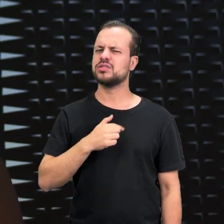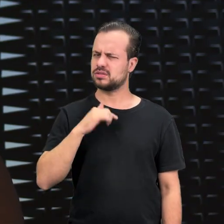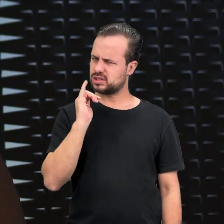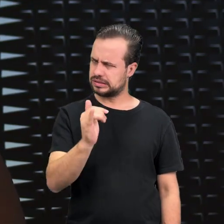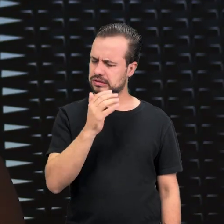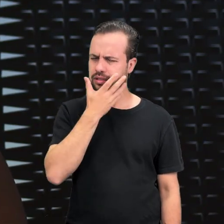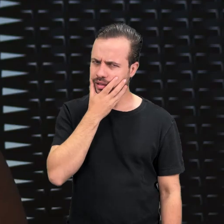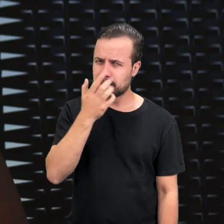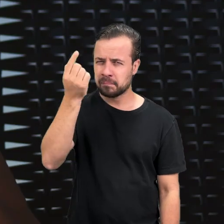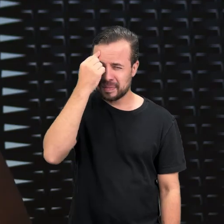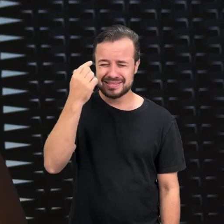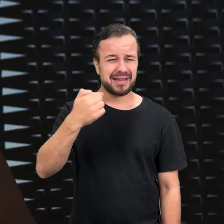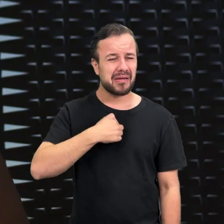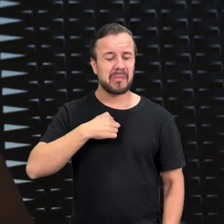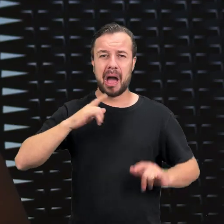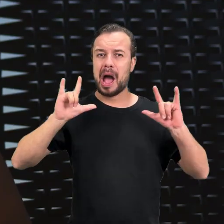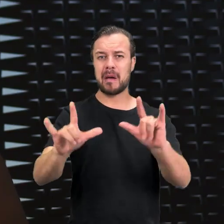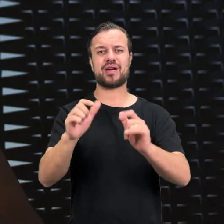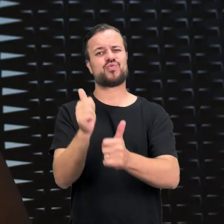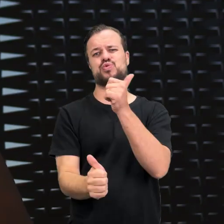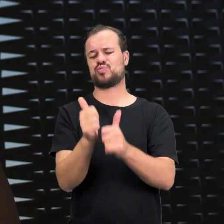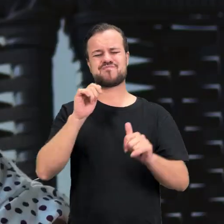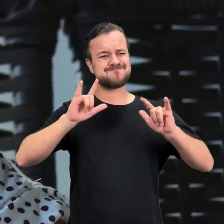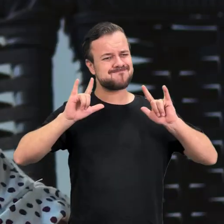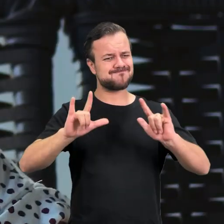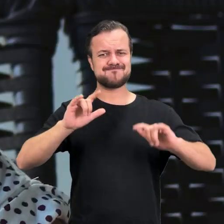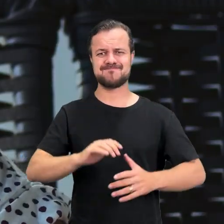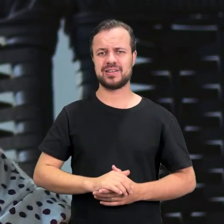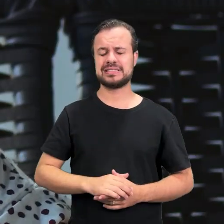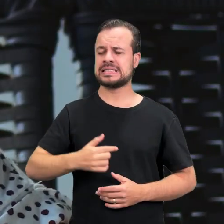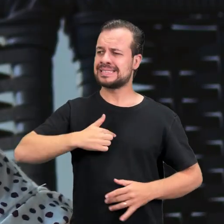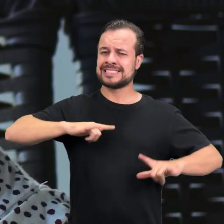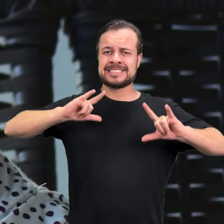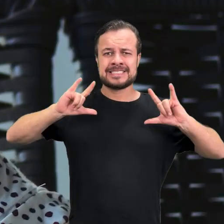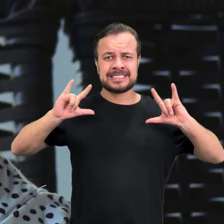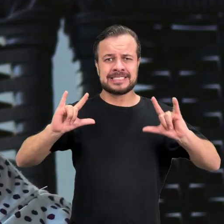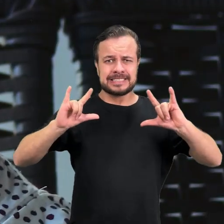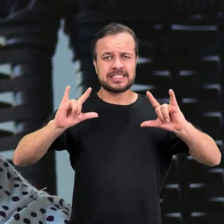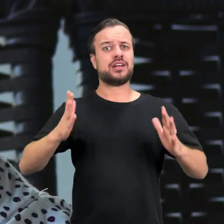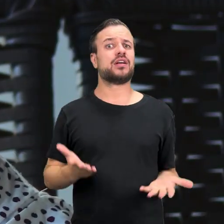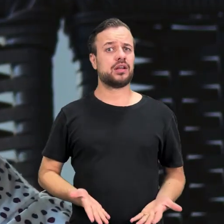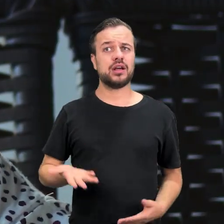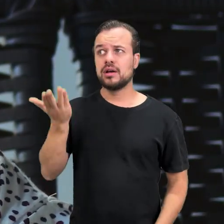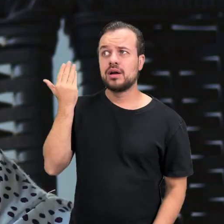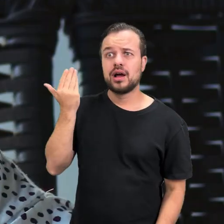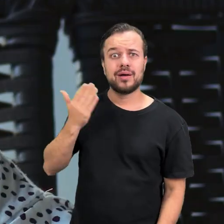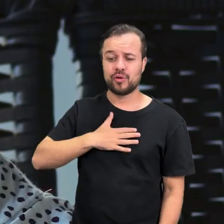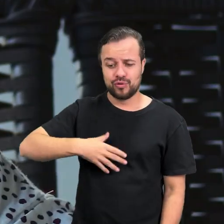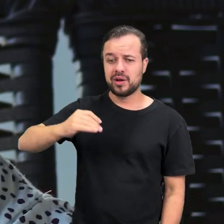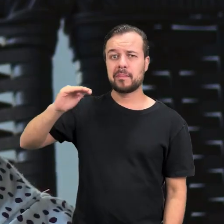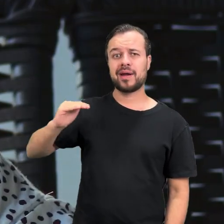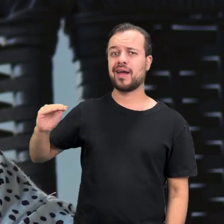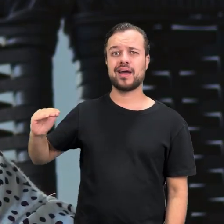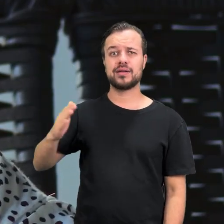você. Pensa numa pessoa que amava futebol feminino, era nós. Eu amava. E naquela época, meus filhos eram pequenos. Olha,